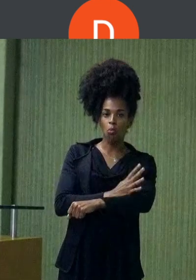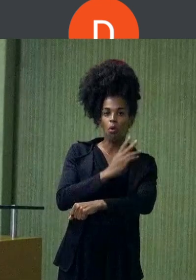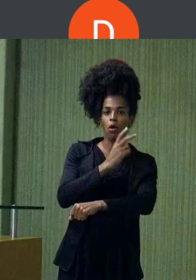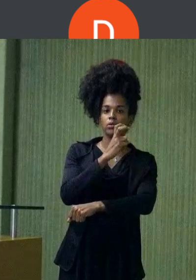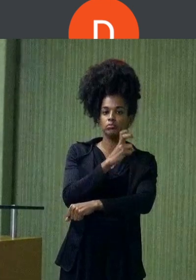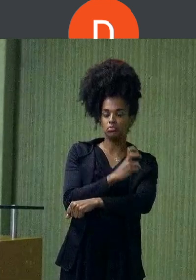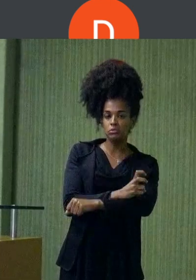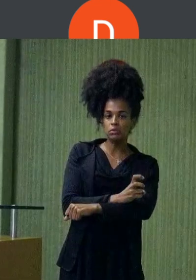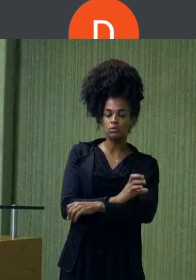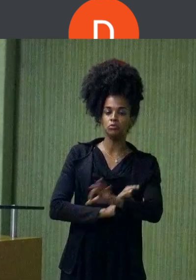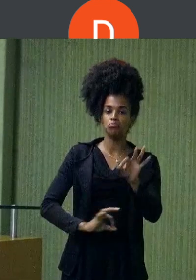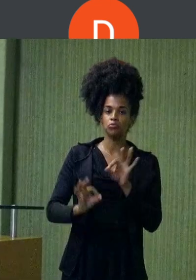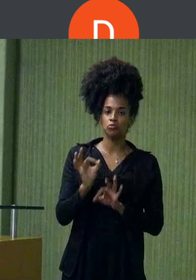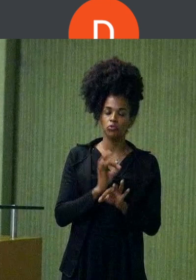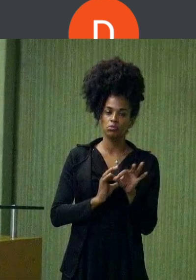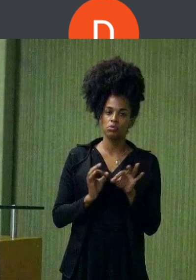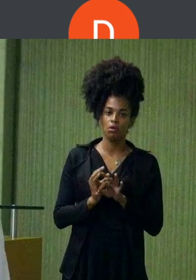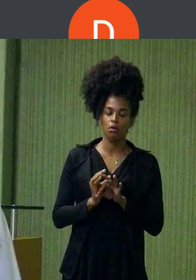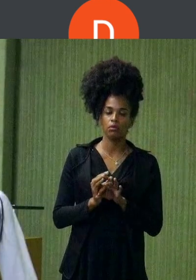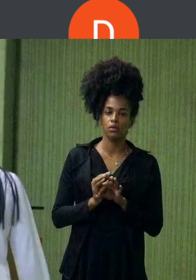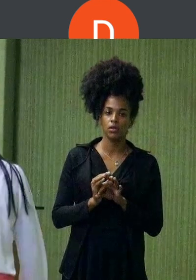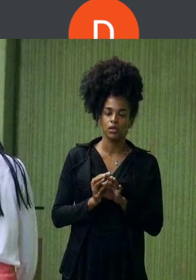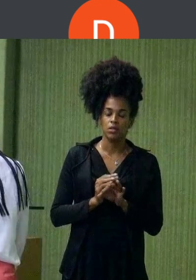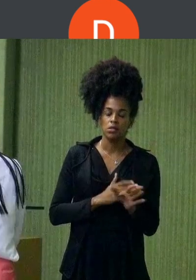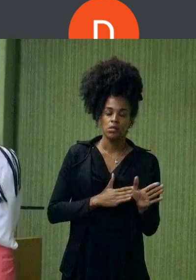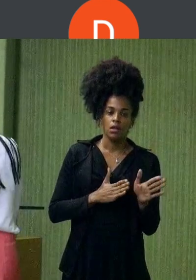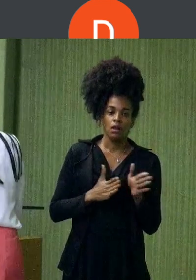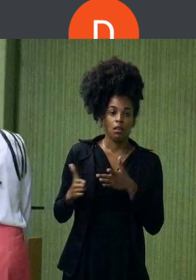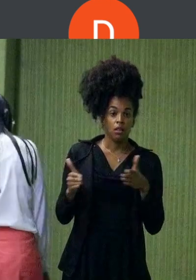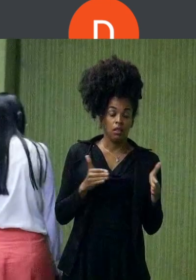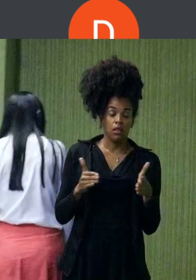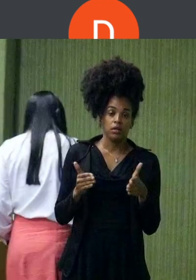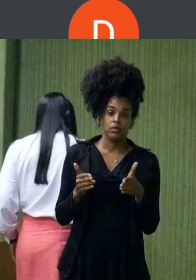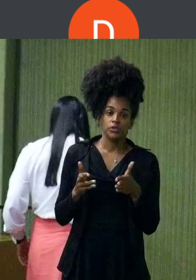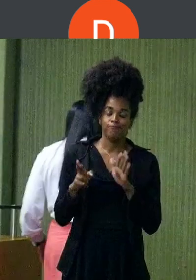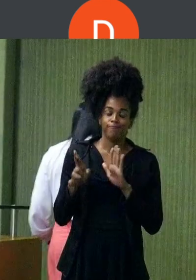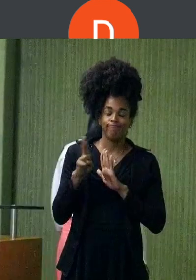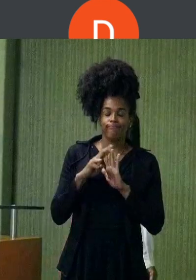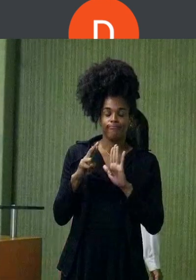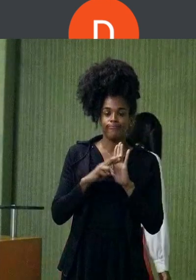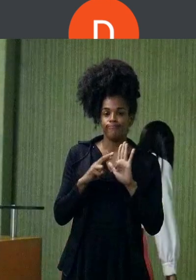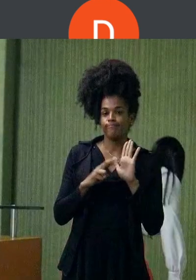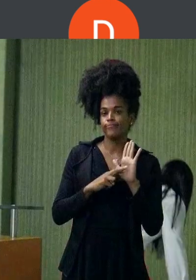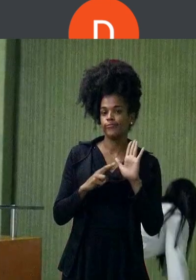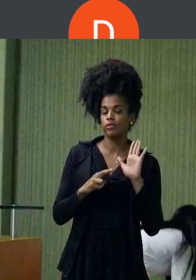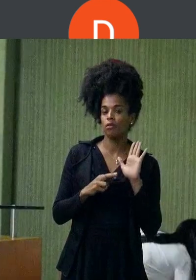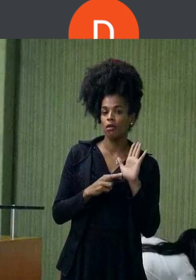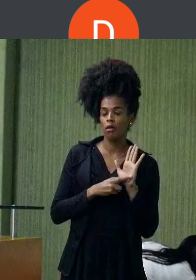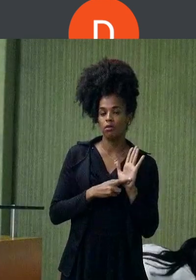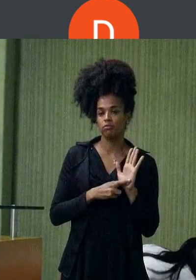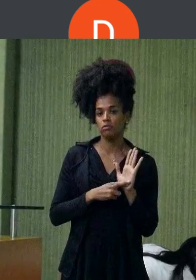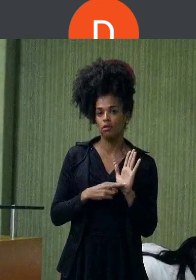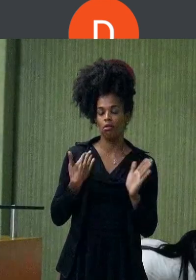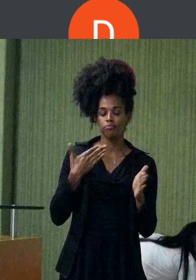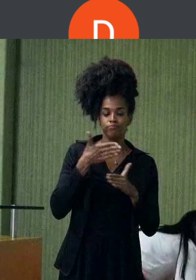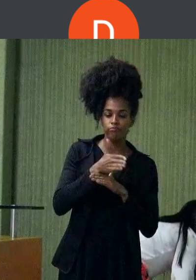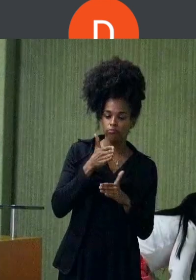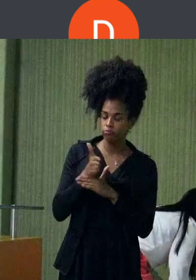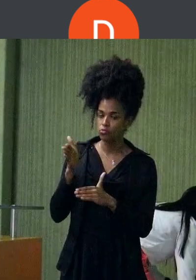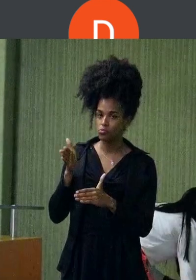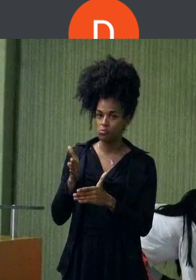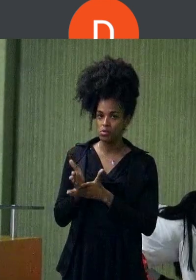trajetória regular né isso também é uma novidade no PN né além da conclusão né e do acesso então